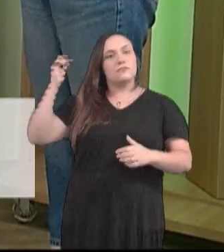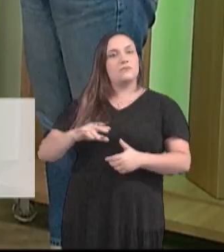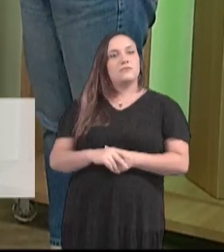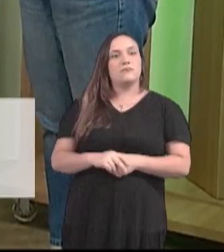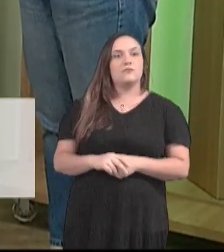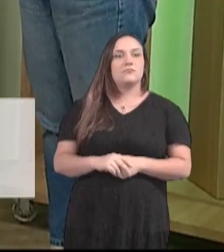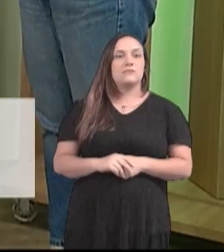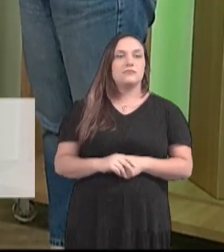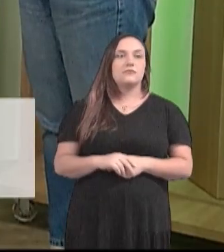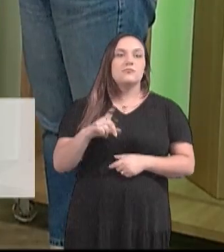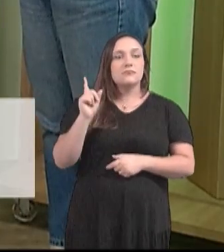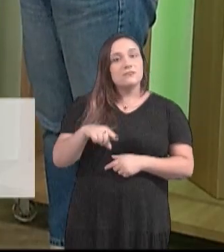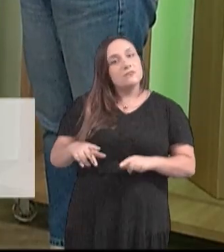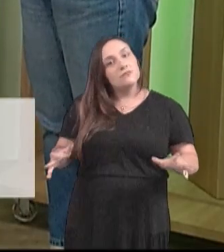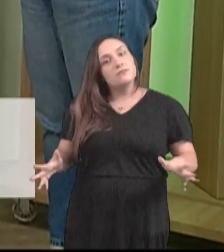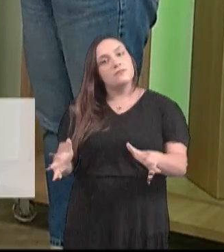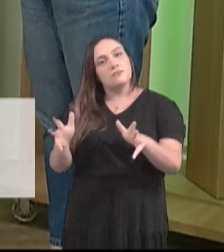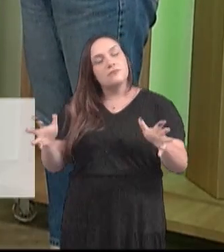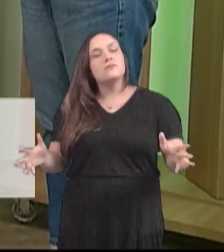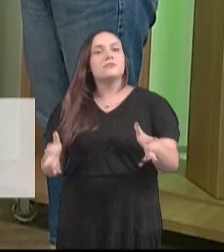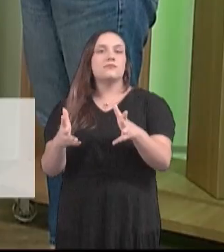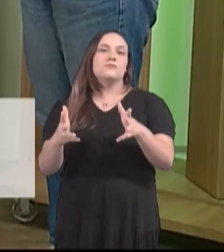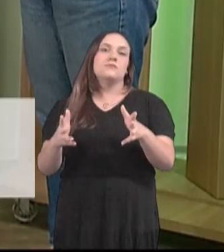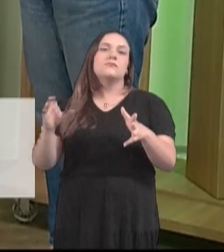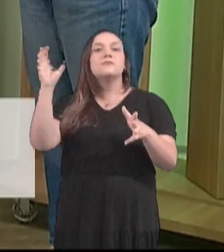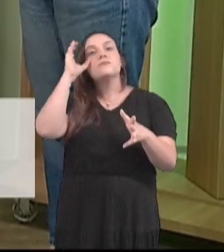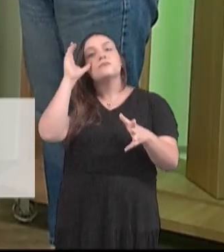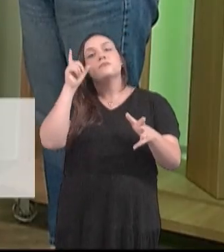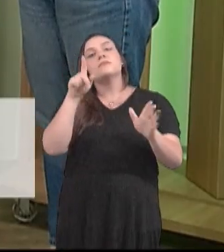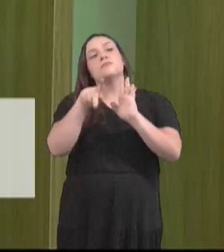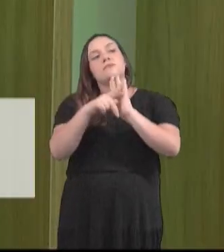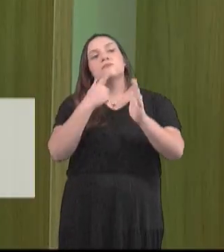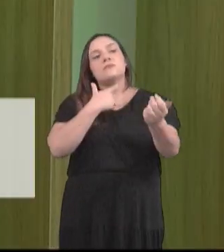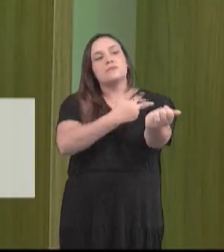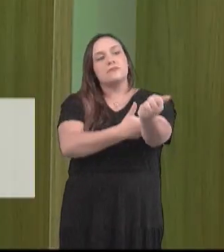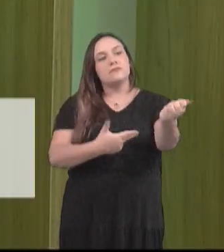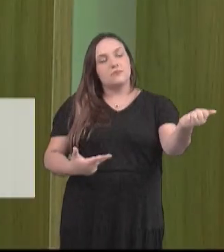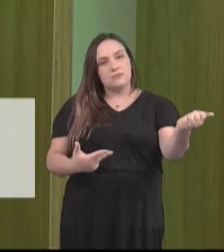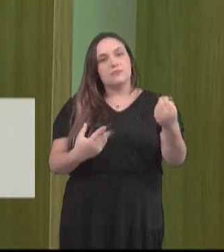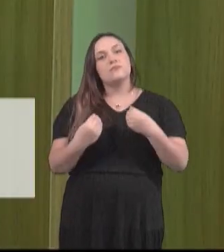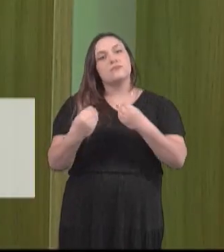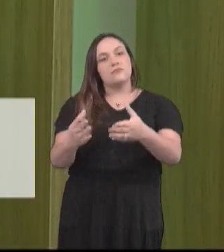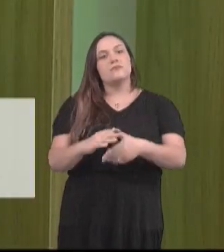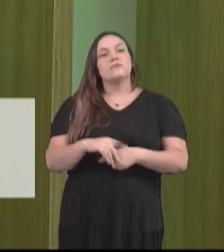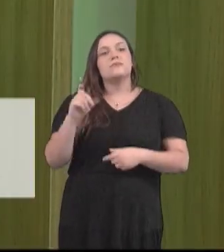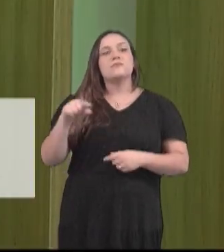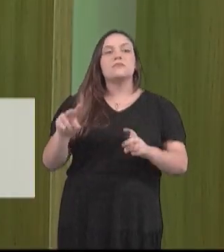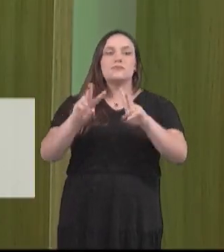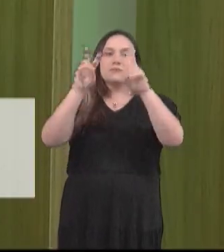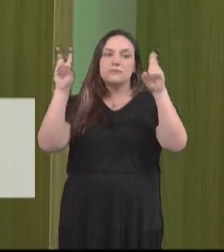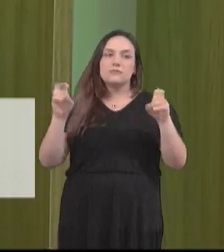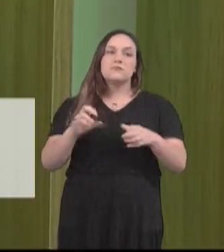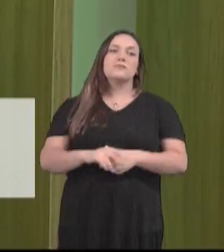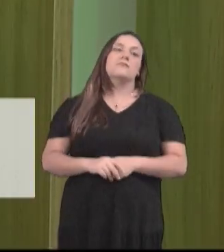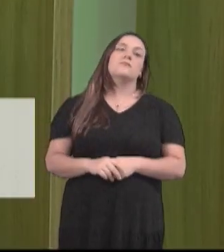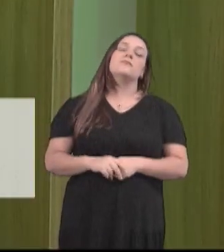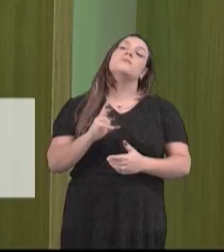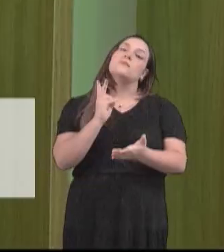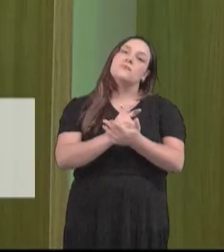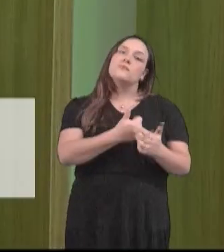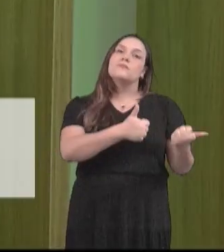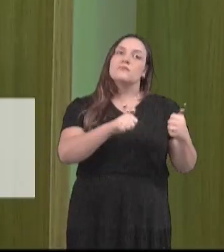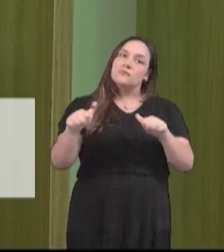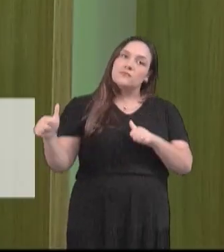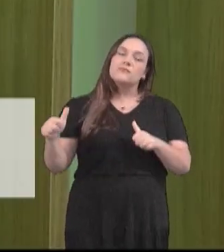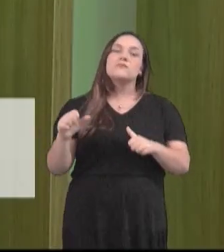que é quanto a incentivo, né, conscientização à doação de sangue no Estado. Então, uma matéria sempre revista, sempre